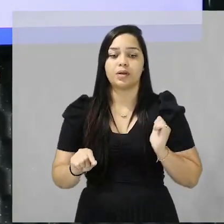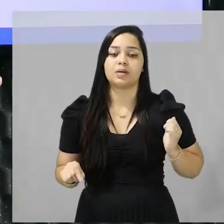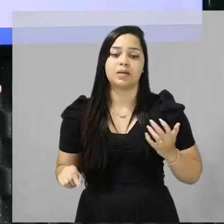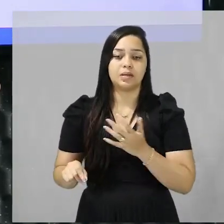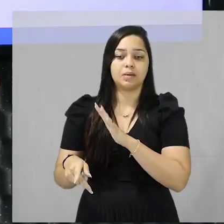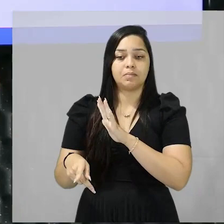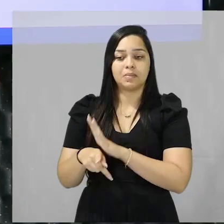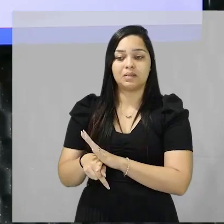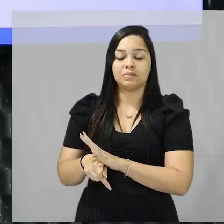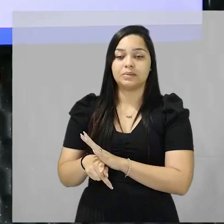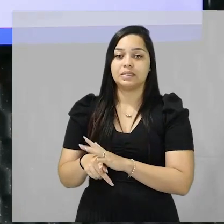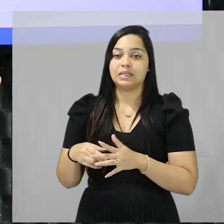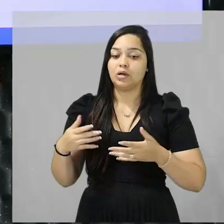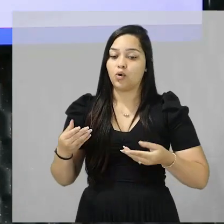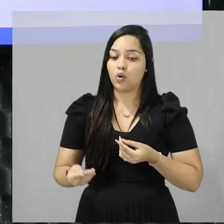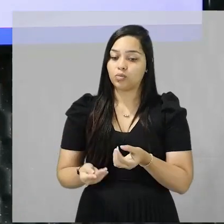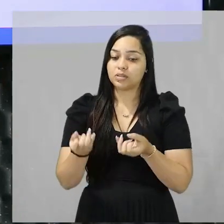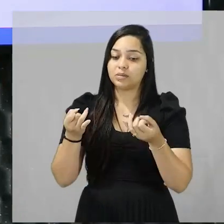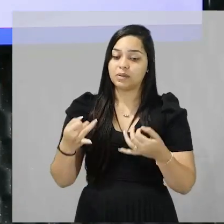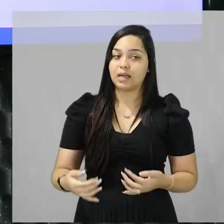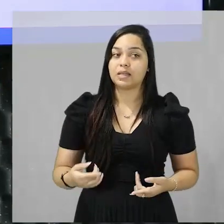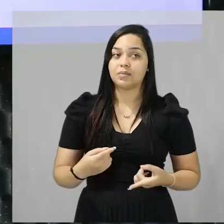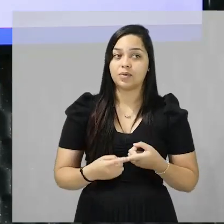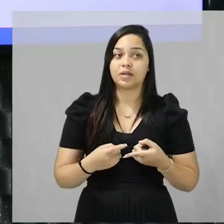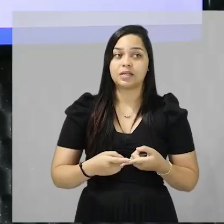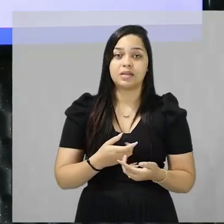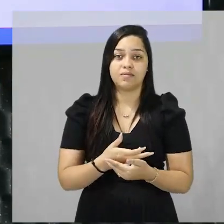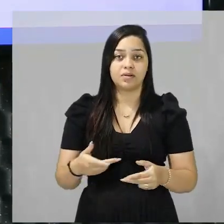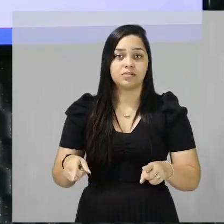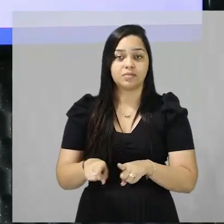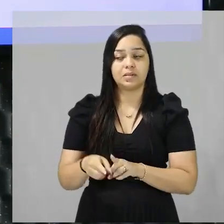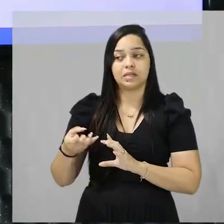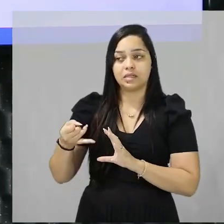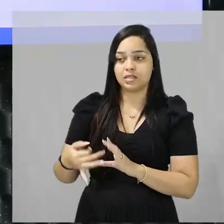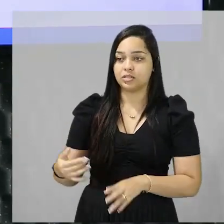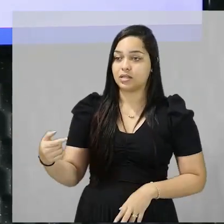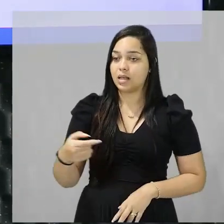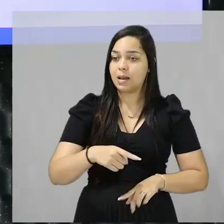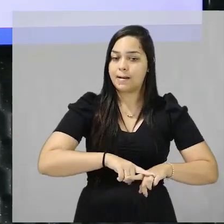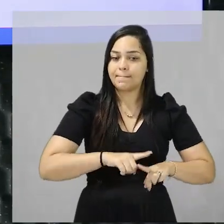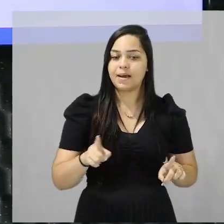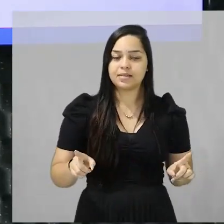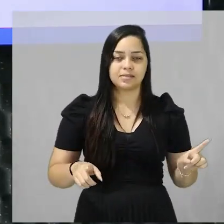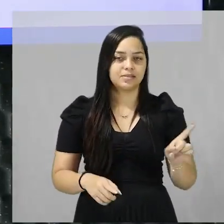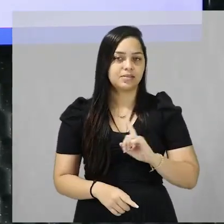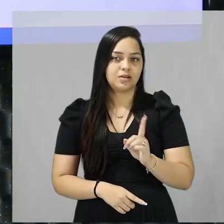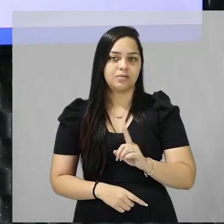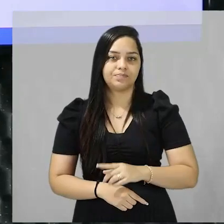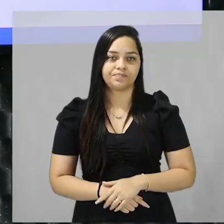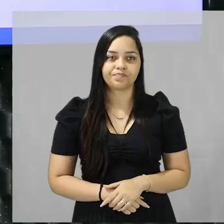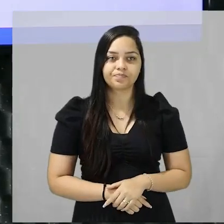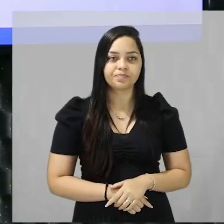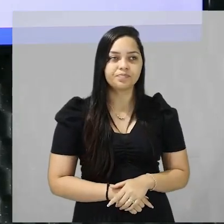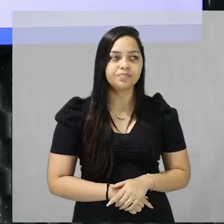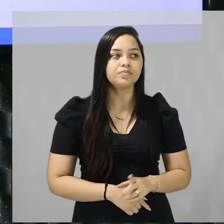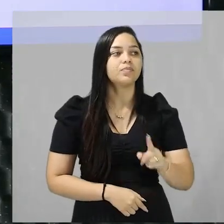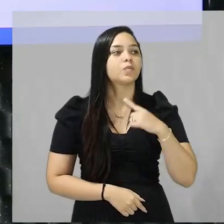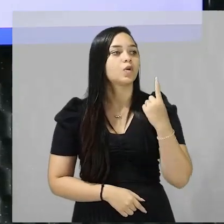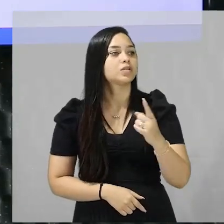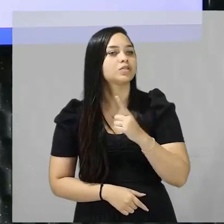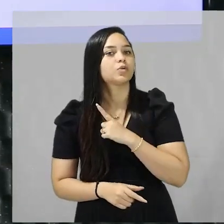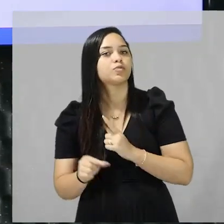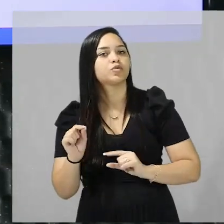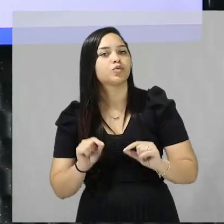extremamente delicada de ser explicada, porque tem muitos fatores, mas não é isso também. Das alternativas que nós temos